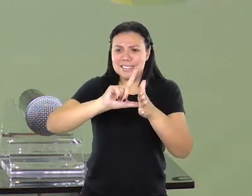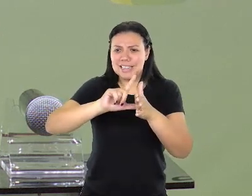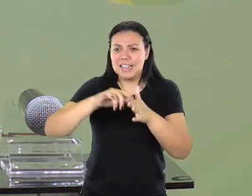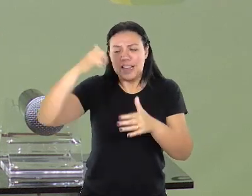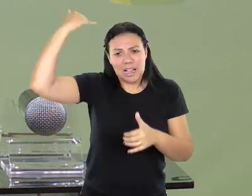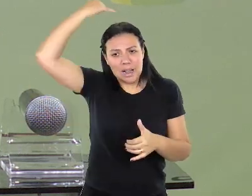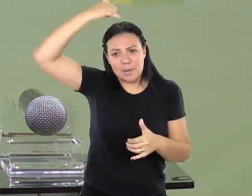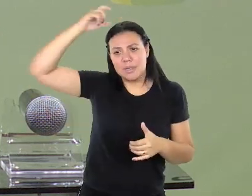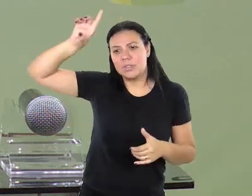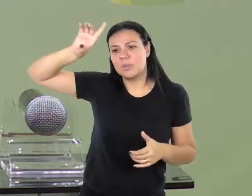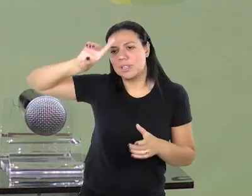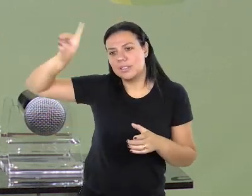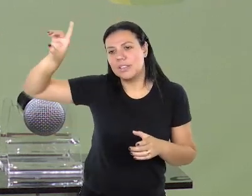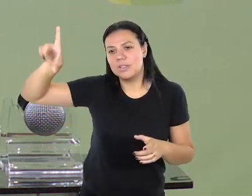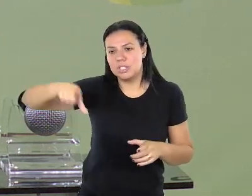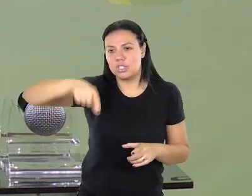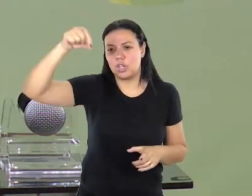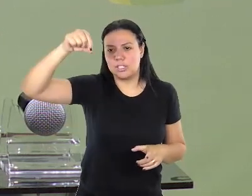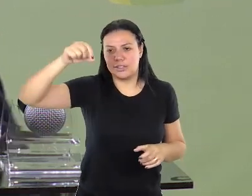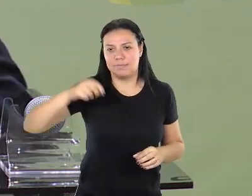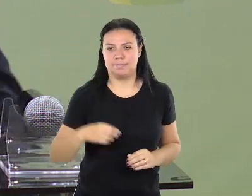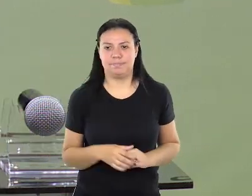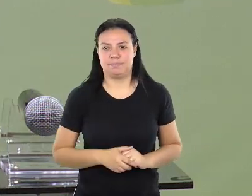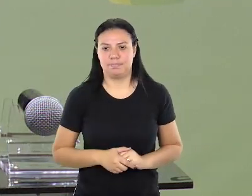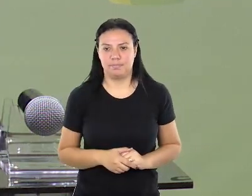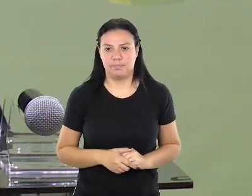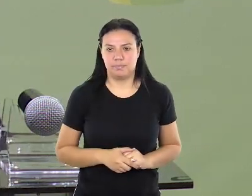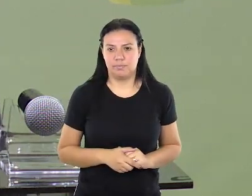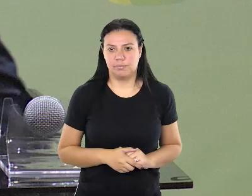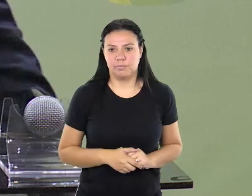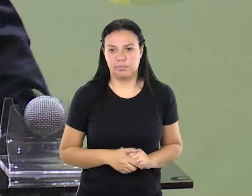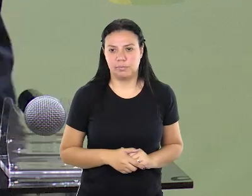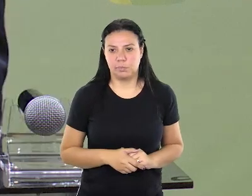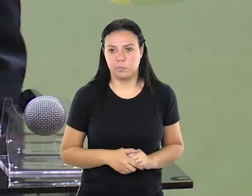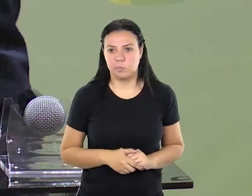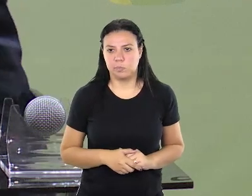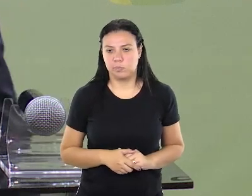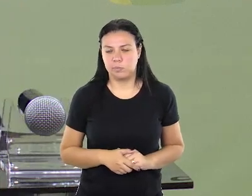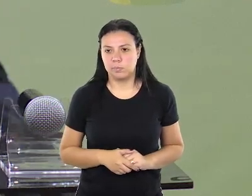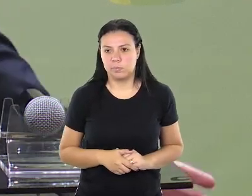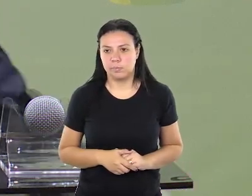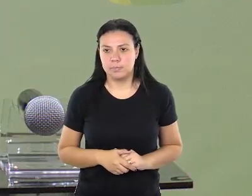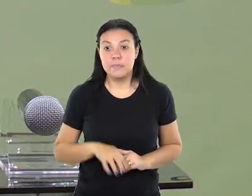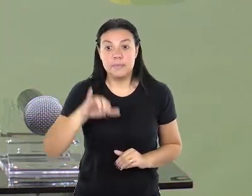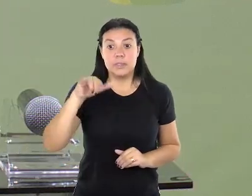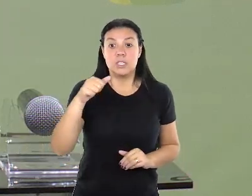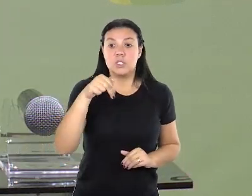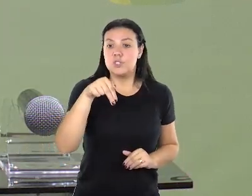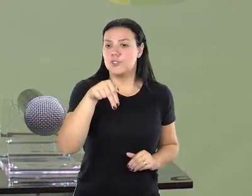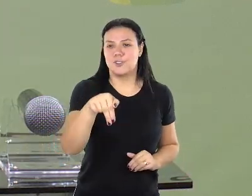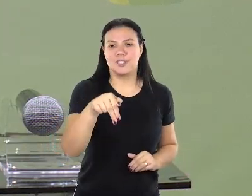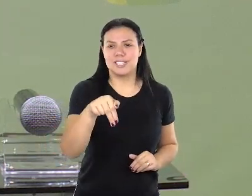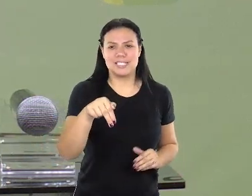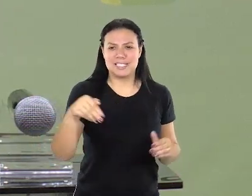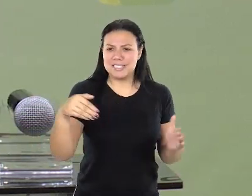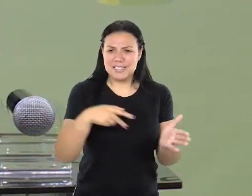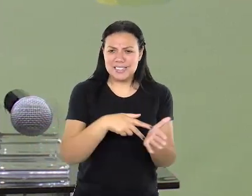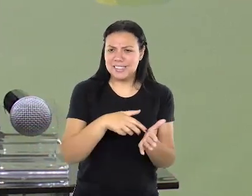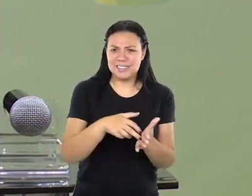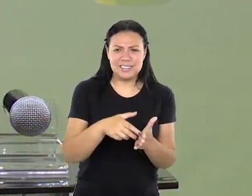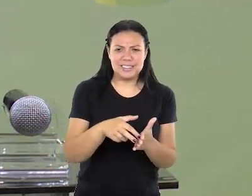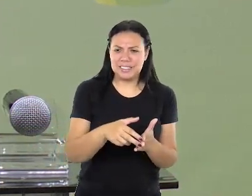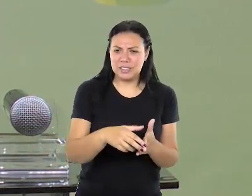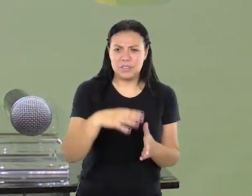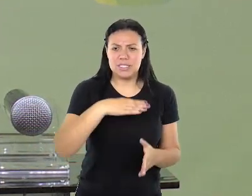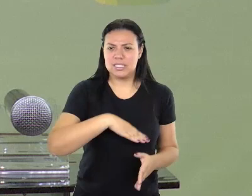o capítulo 4 e 5 do capítulo 3, quando diz: começou Jonas a percorrer a cidade de